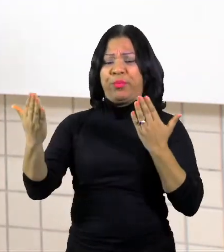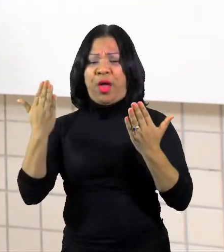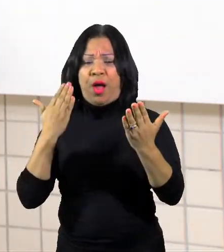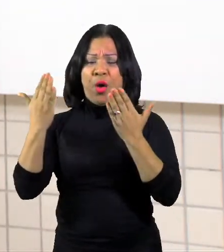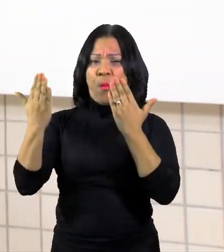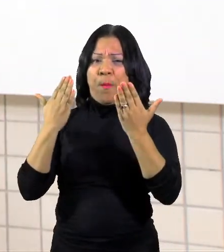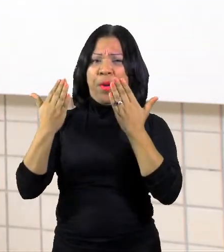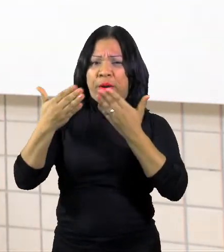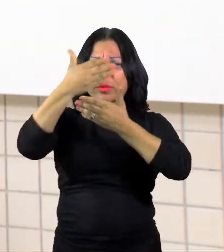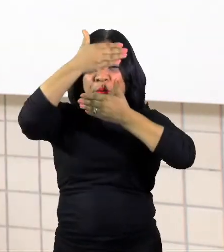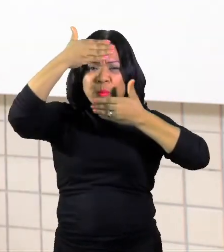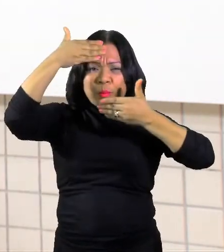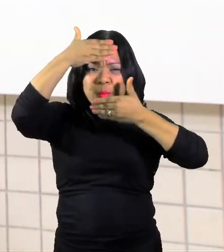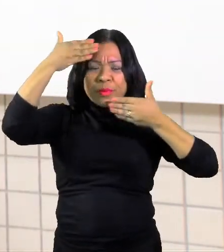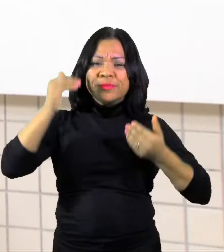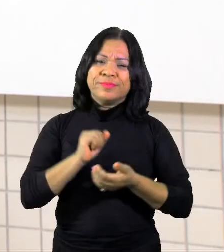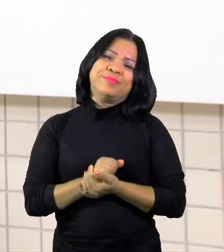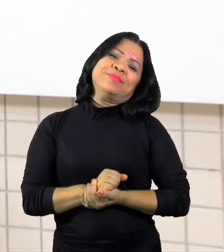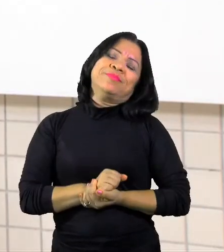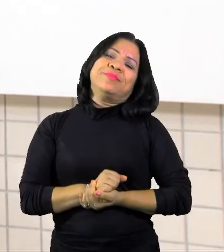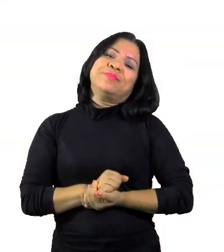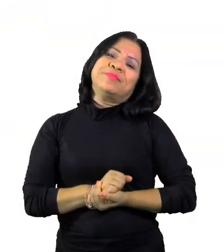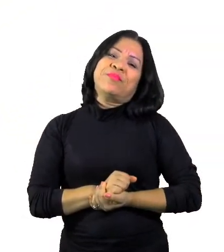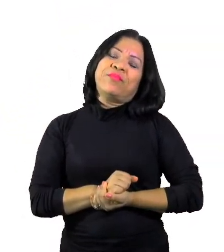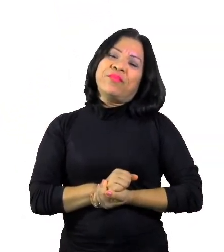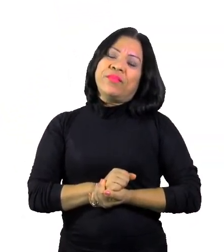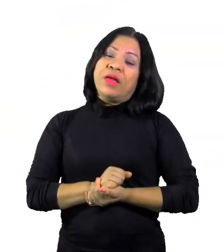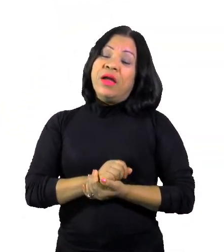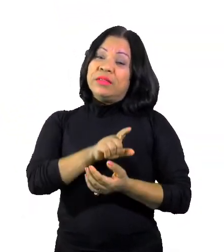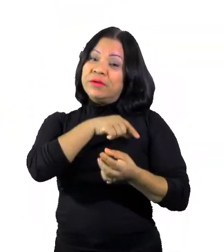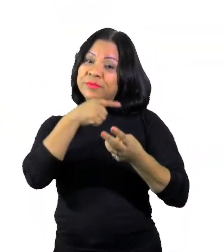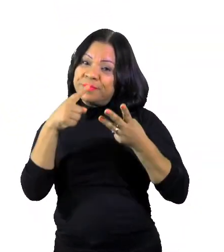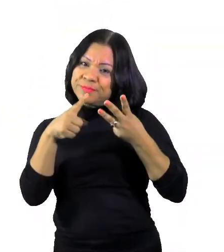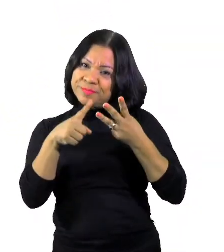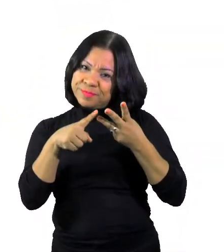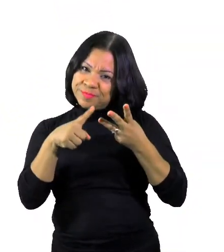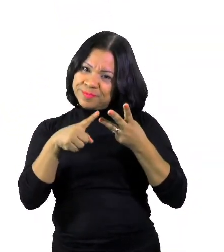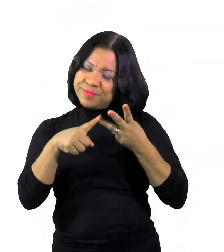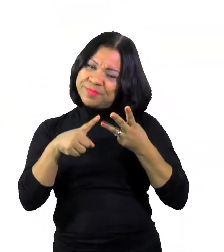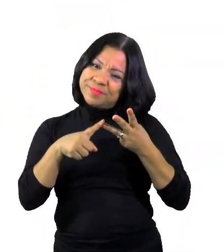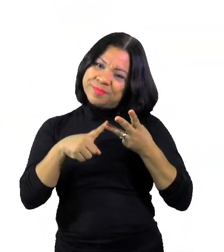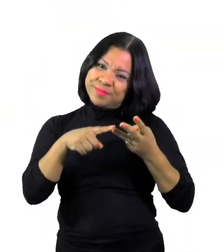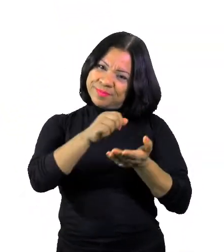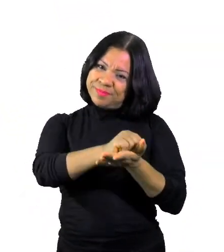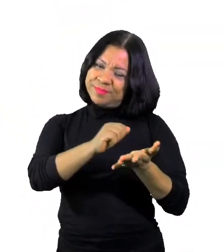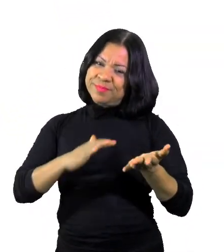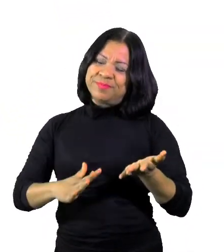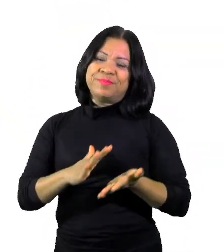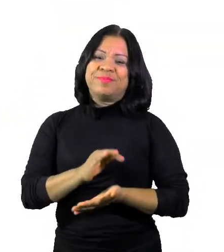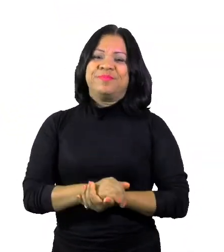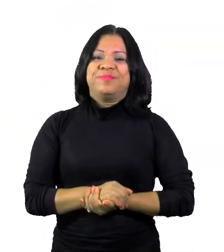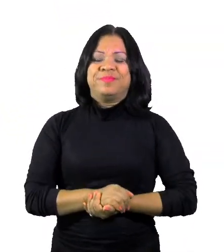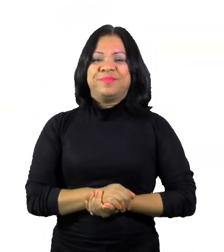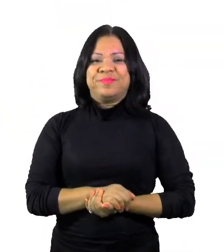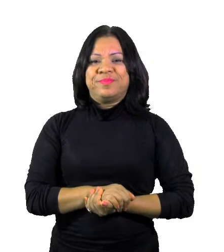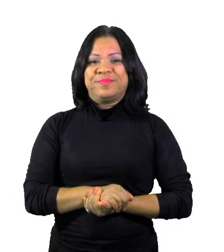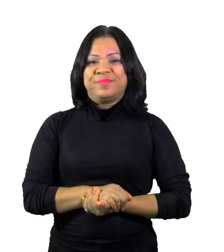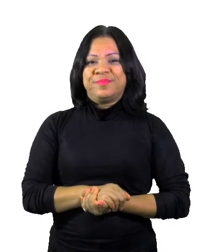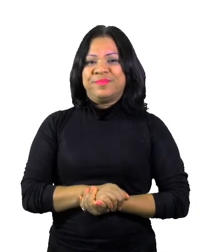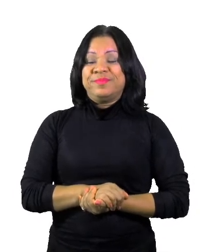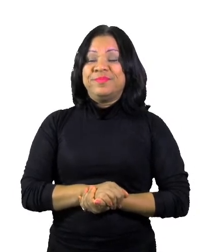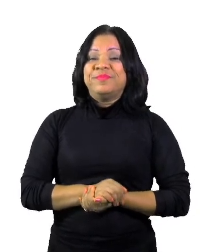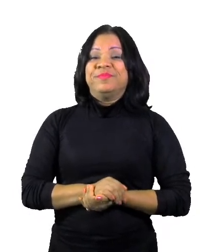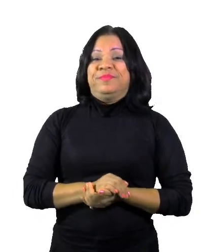guerreiro ninja, ok? Vamos para a terceira questão, terceira atividade de hoje. Lá ela fala o